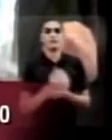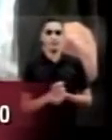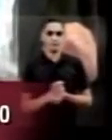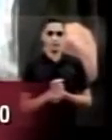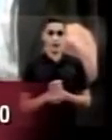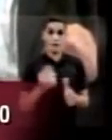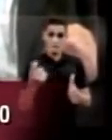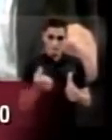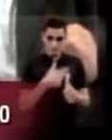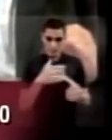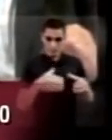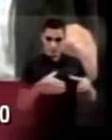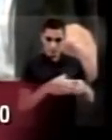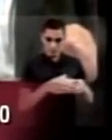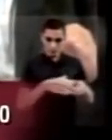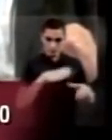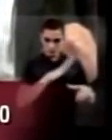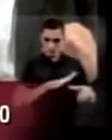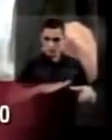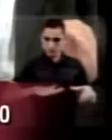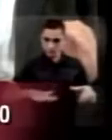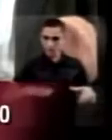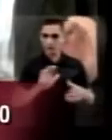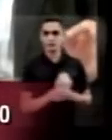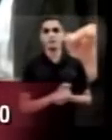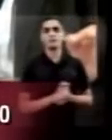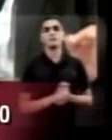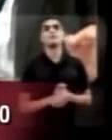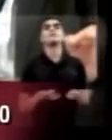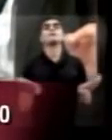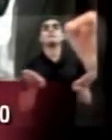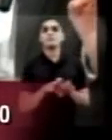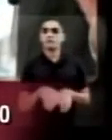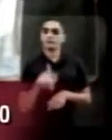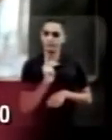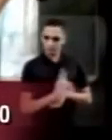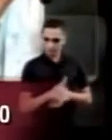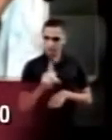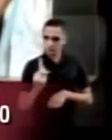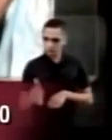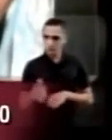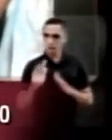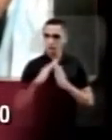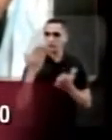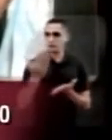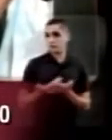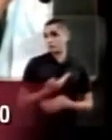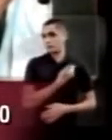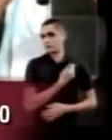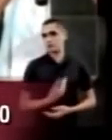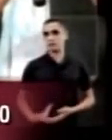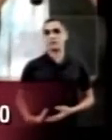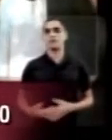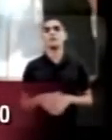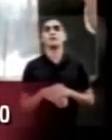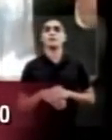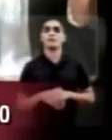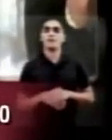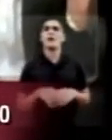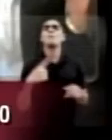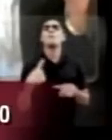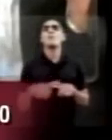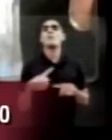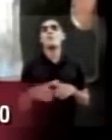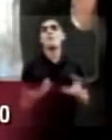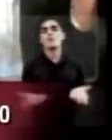nas crianças e nos professores das escolas públicas. Por